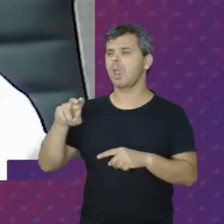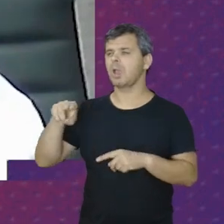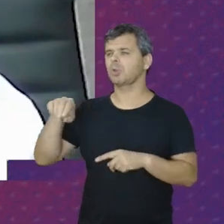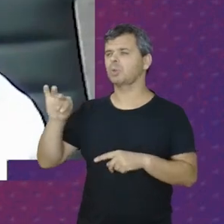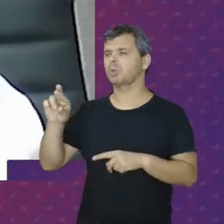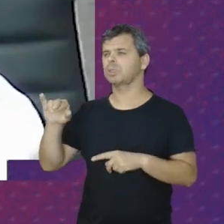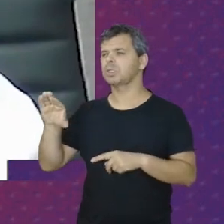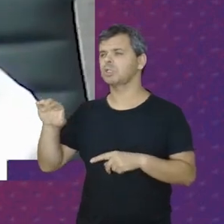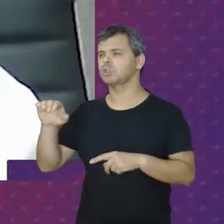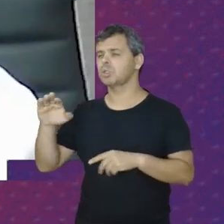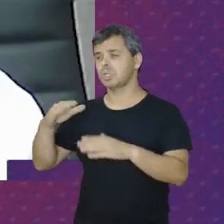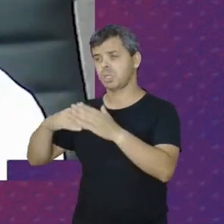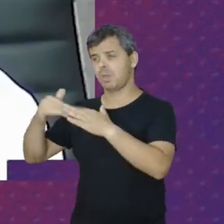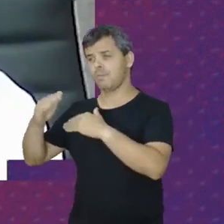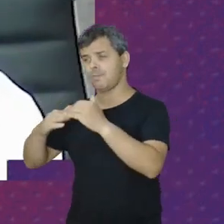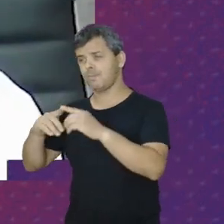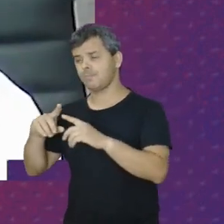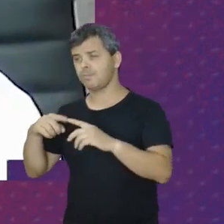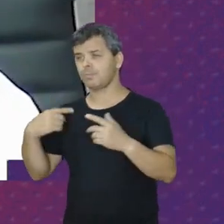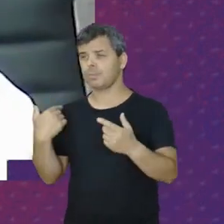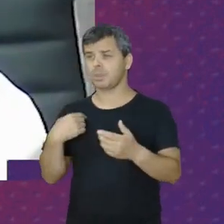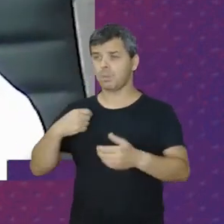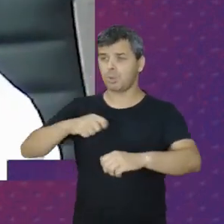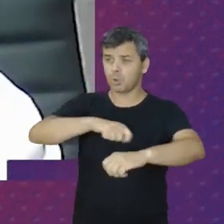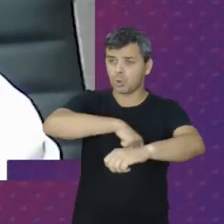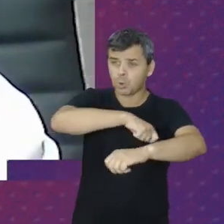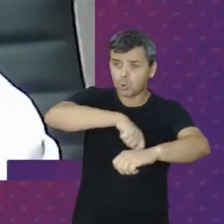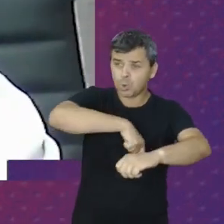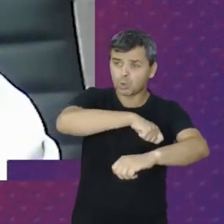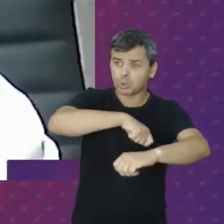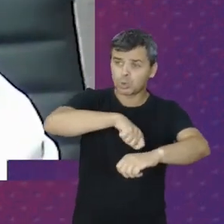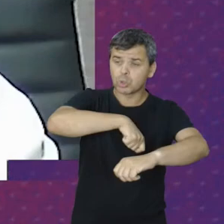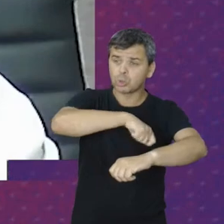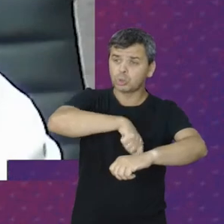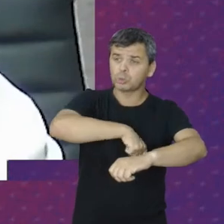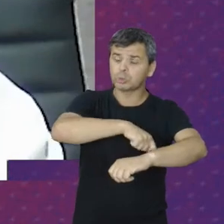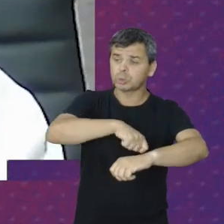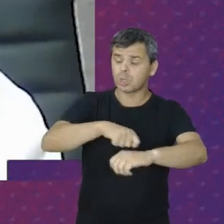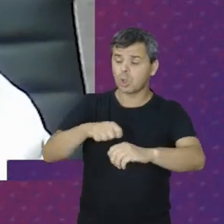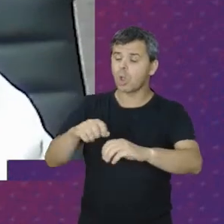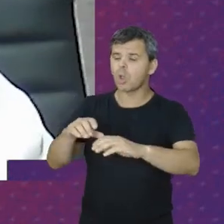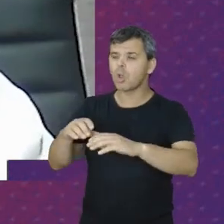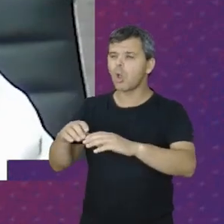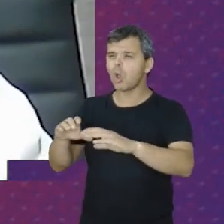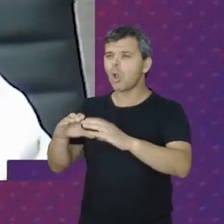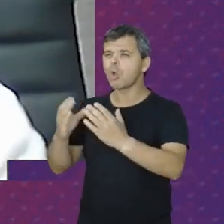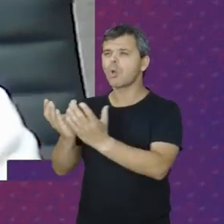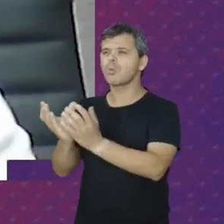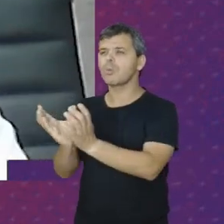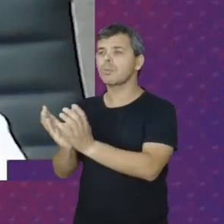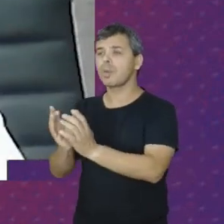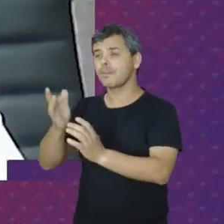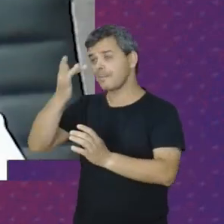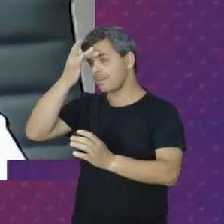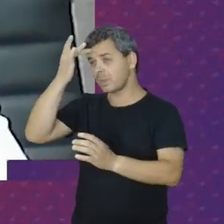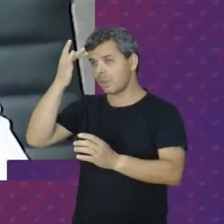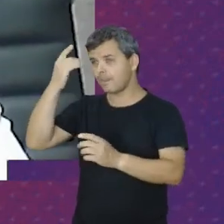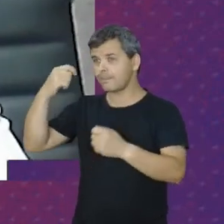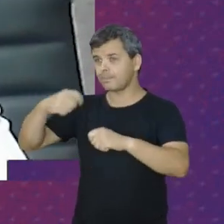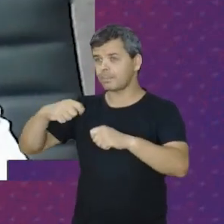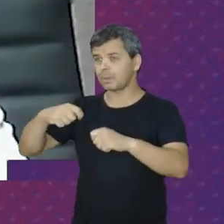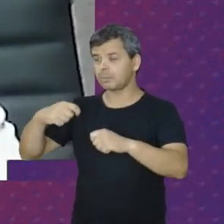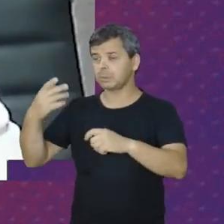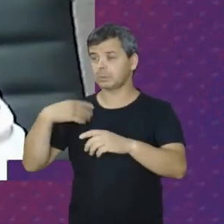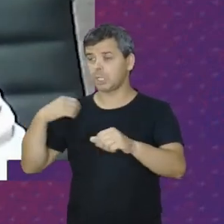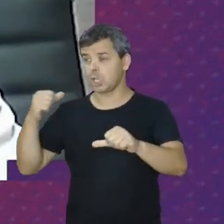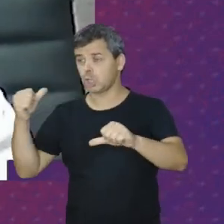a questão nutricional e tudo. Temos, além disso, uma cozinha comunitária num bairro populoso, porque para evitar que as pessoas tenham que se deslocar lá da